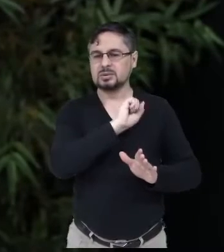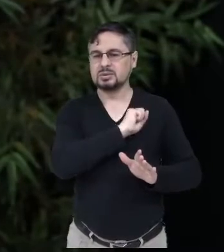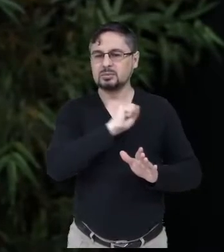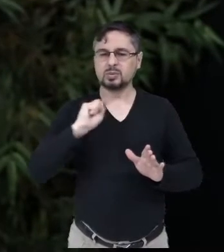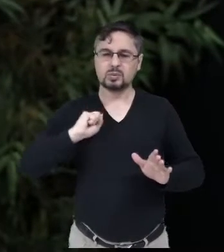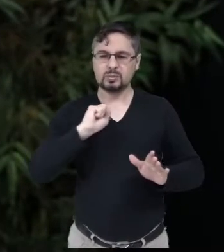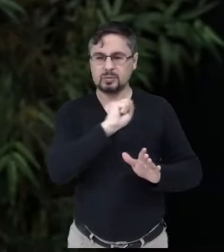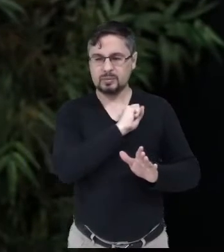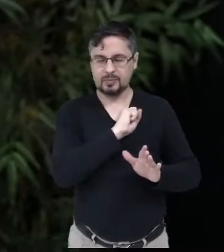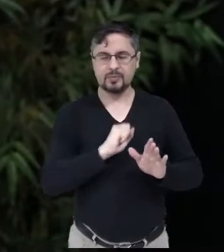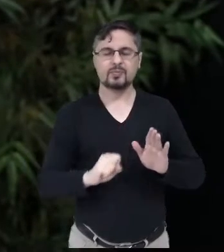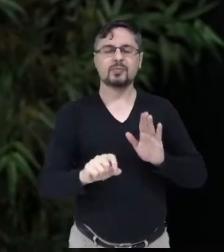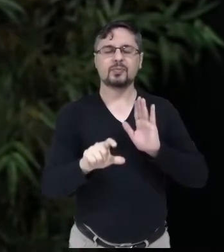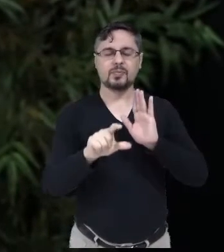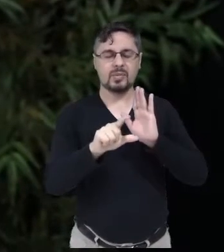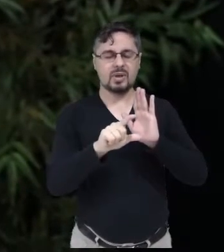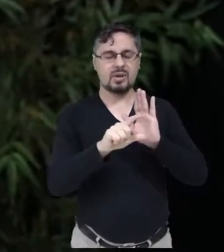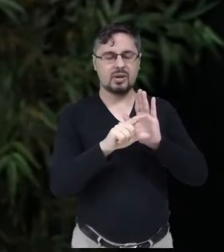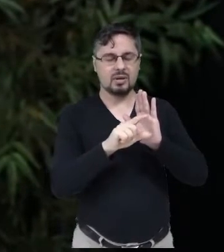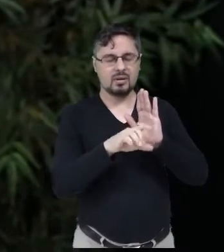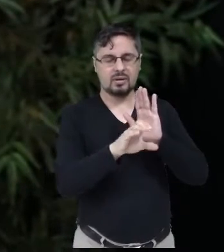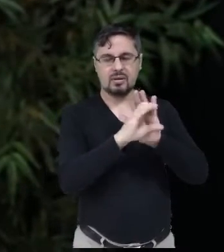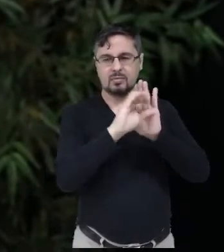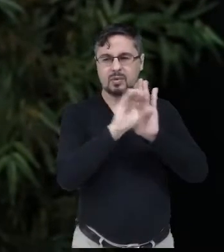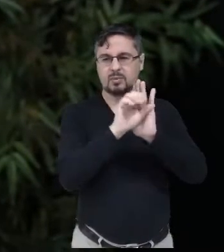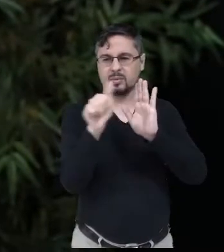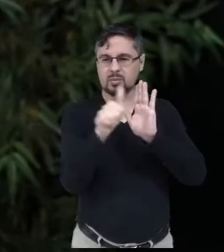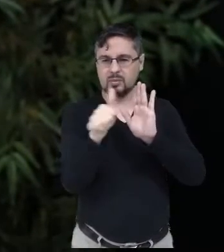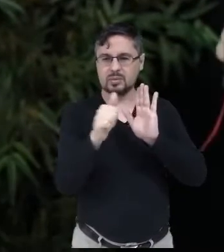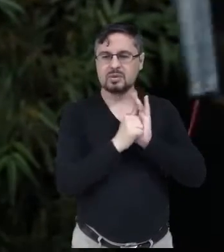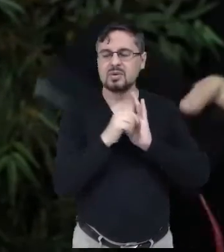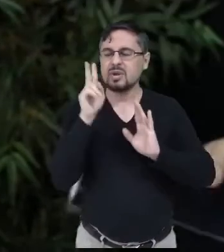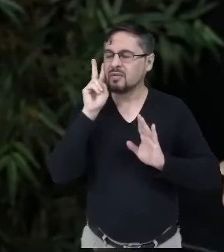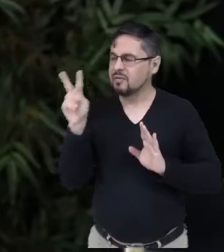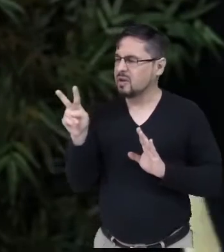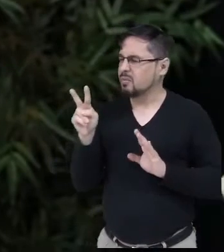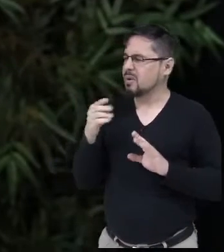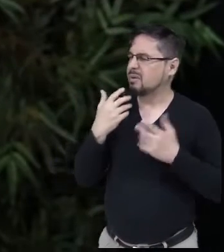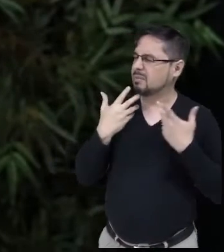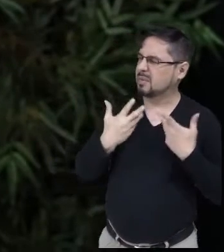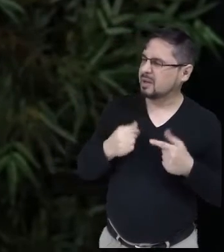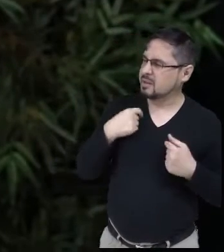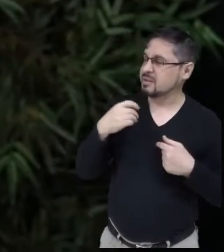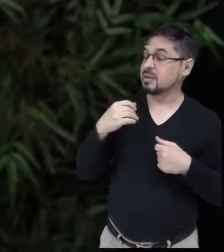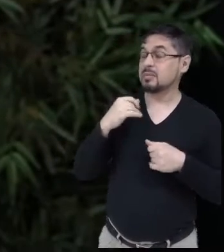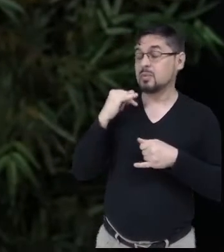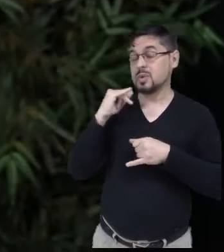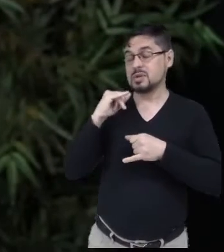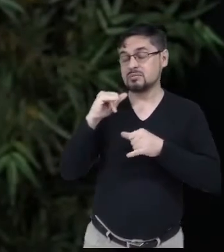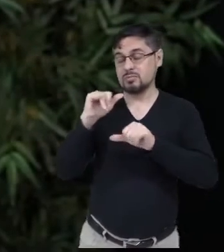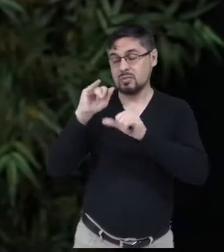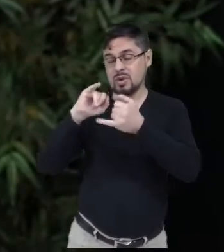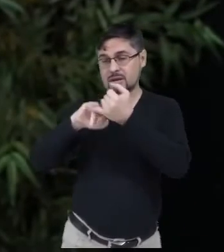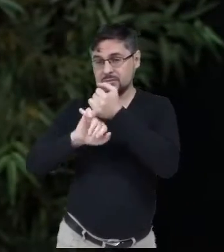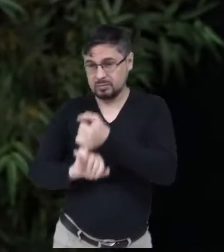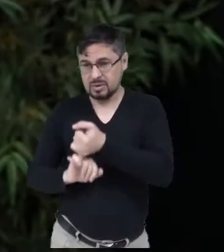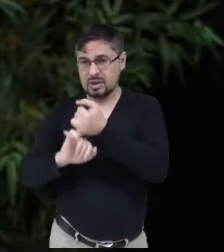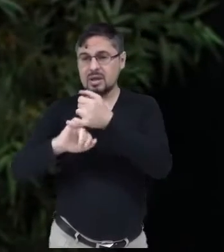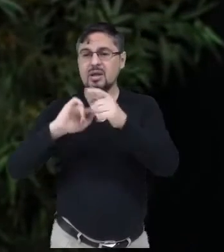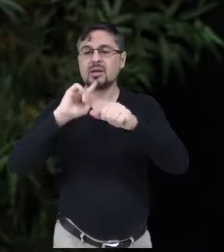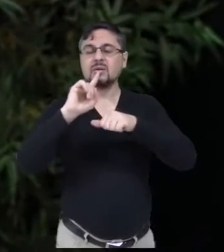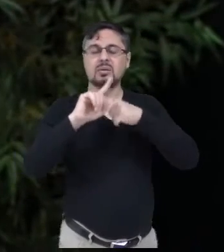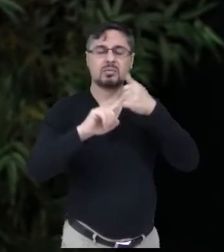de preguiça se transformando num adultério, depois numa gravidez indesejada, em mentiras e assassinato.